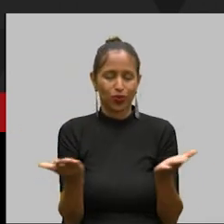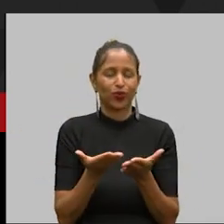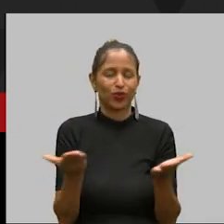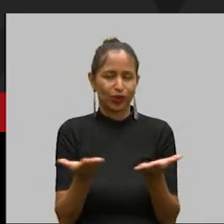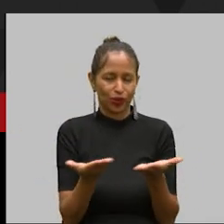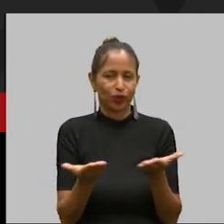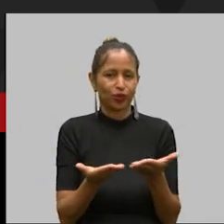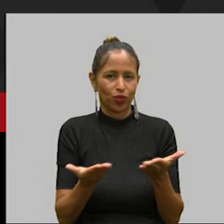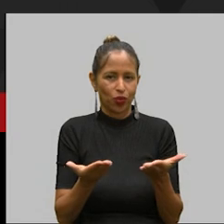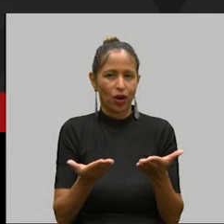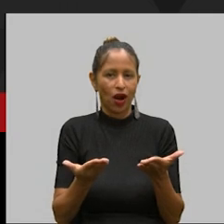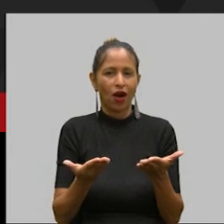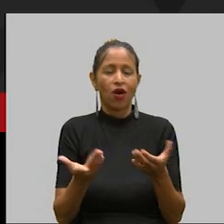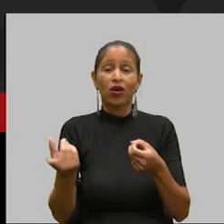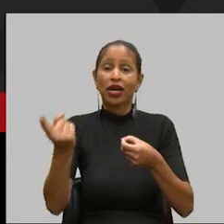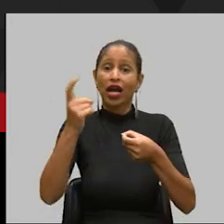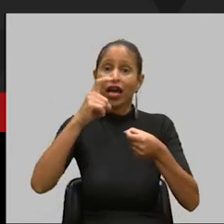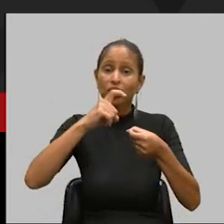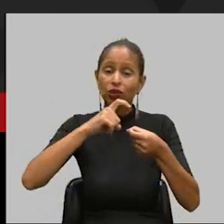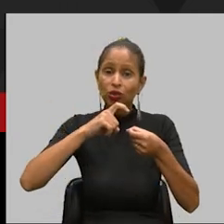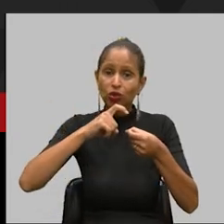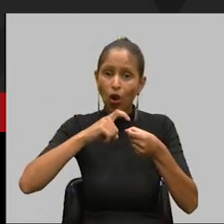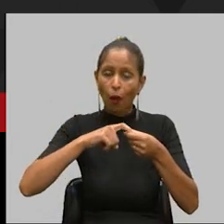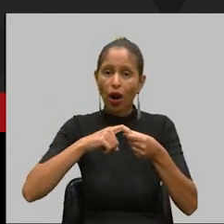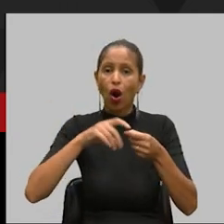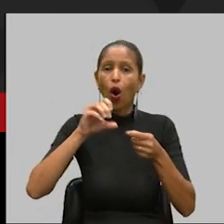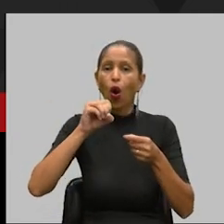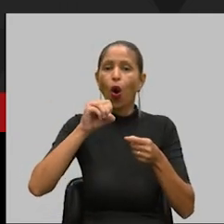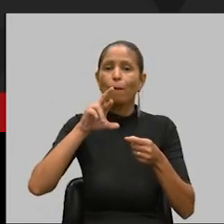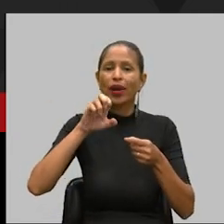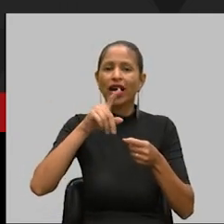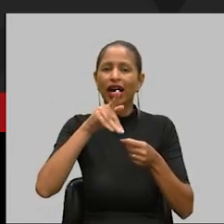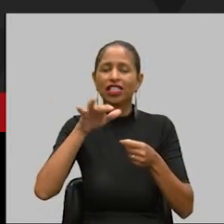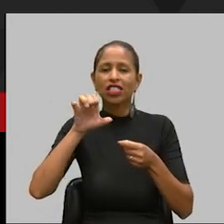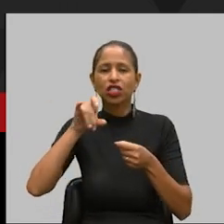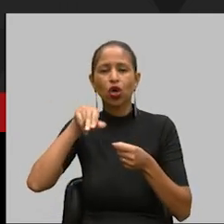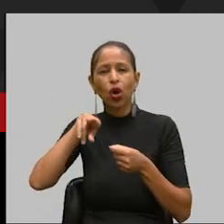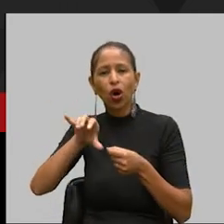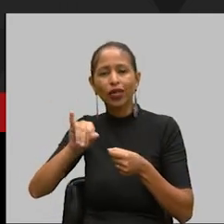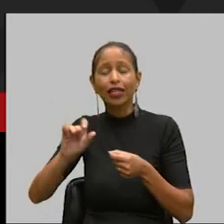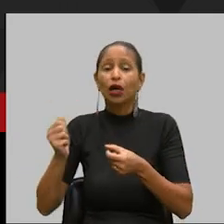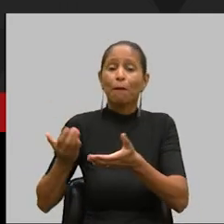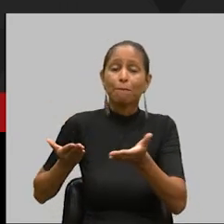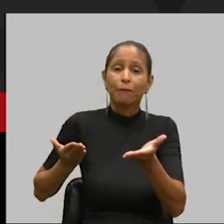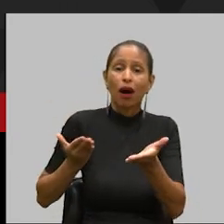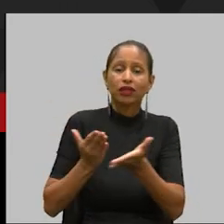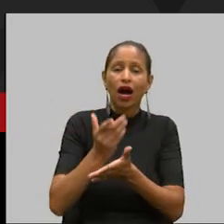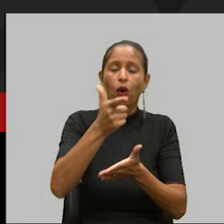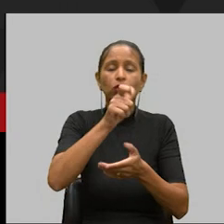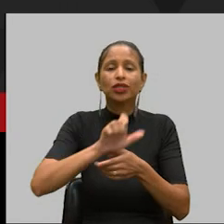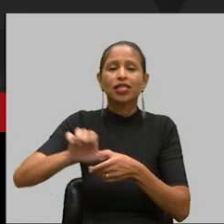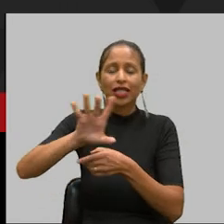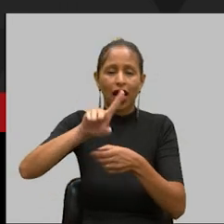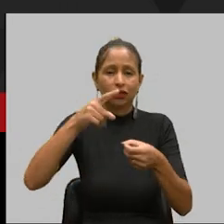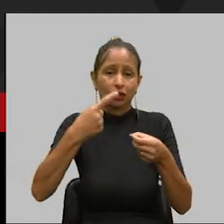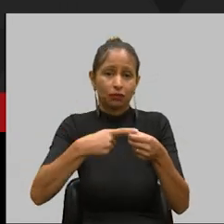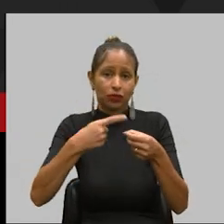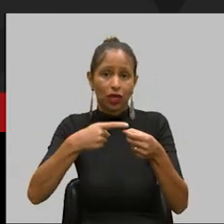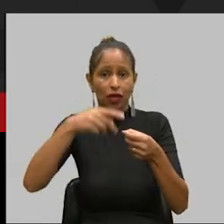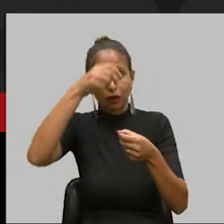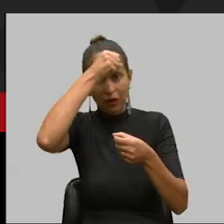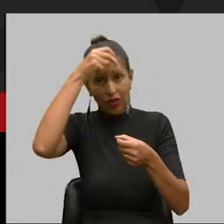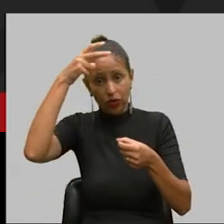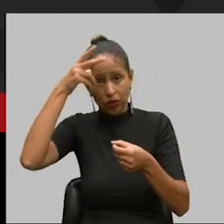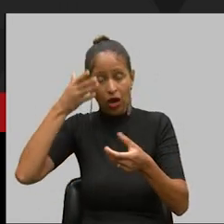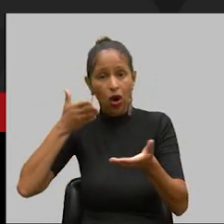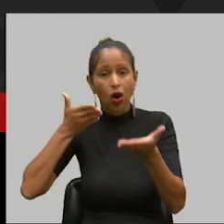que retoma as diretrizes operacionais para poder dar vazão nos estados e municípios para a implementação